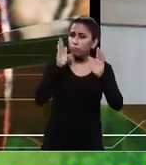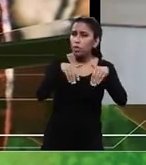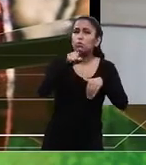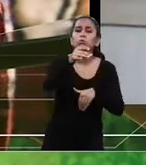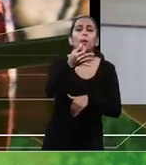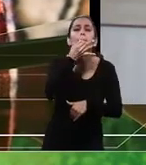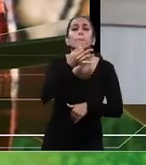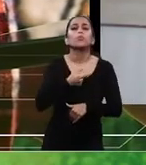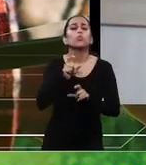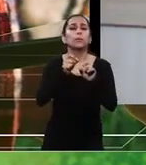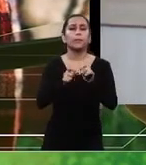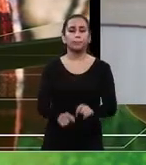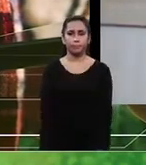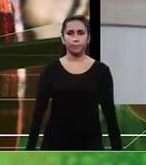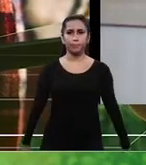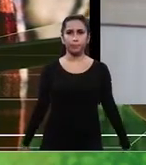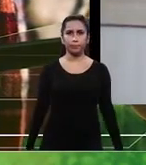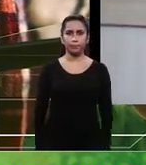diz?